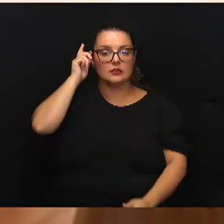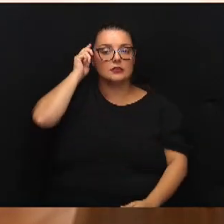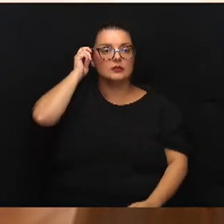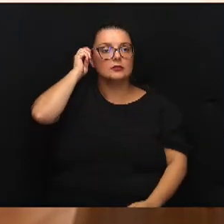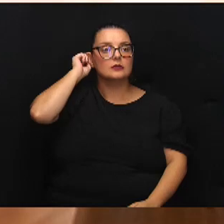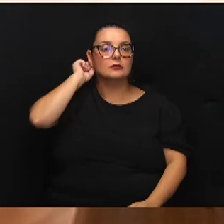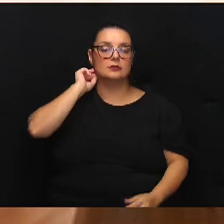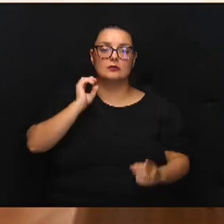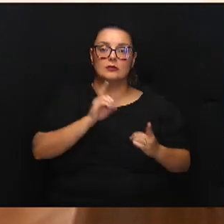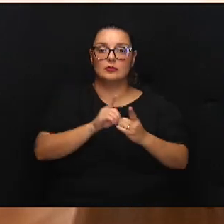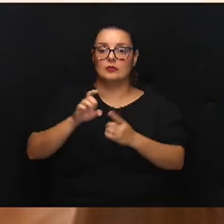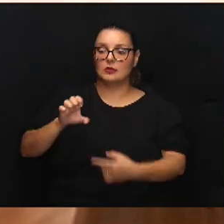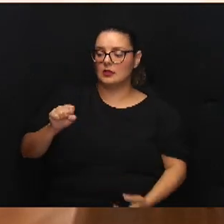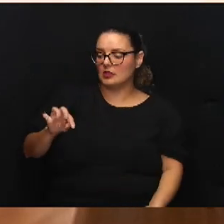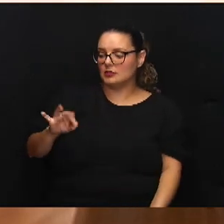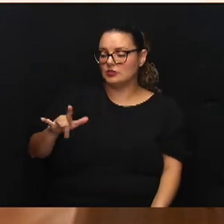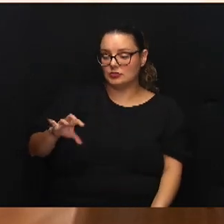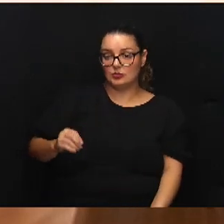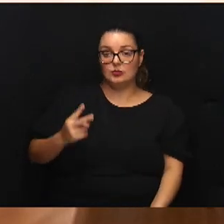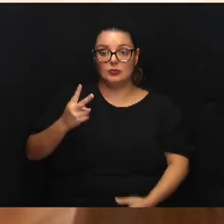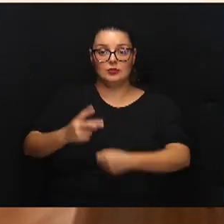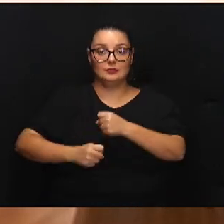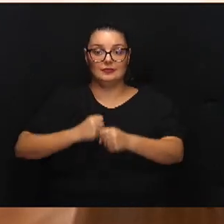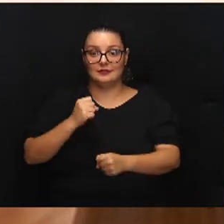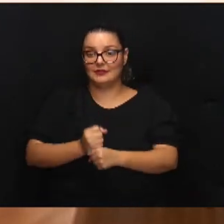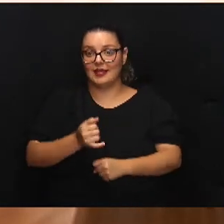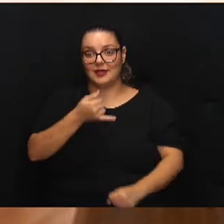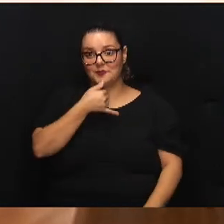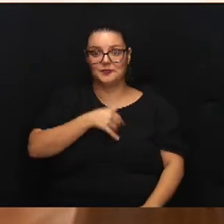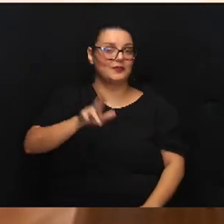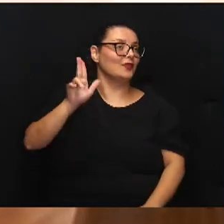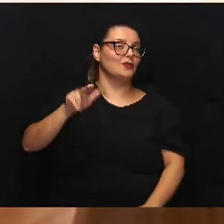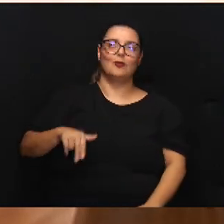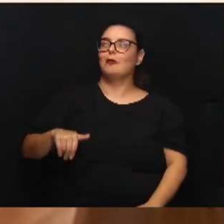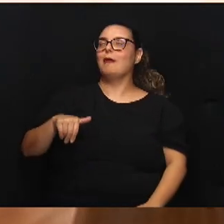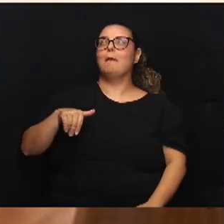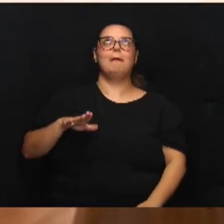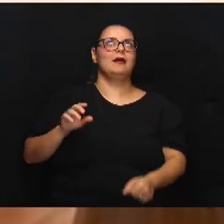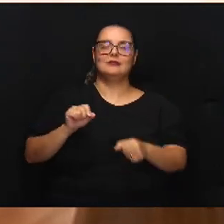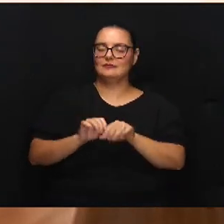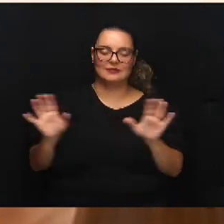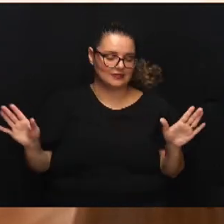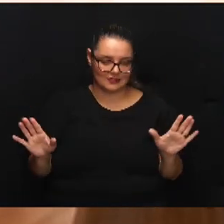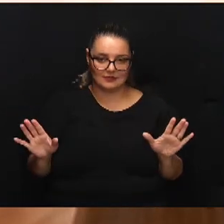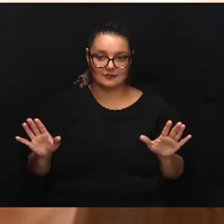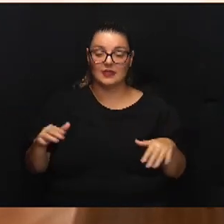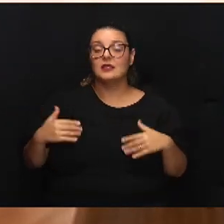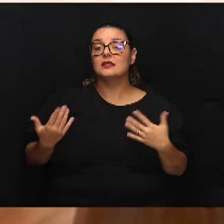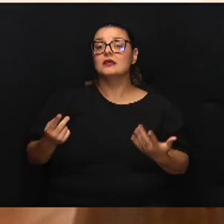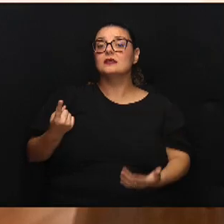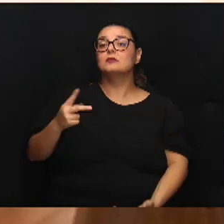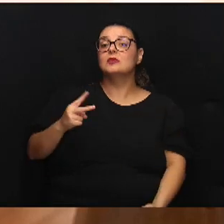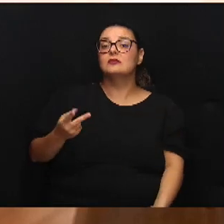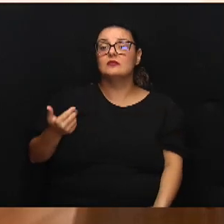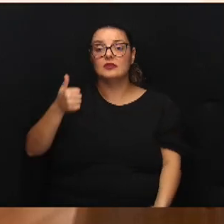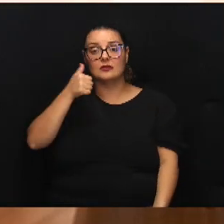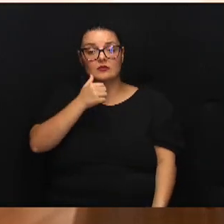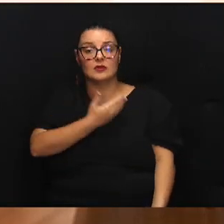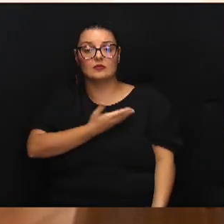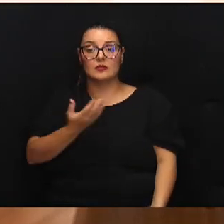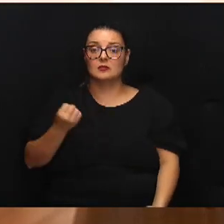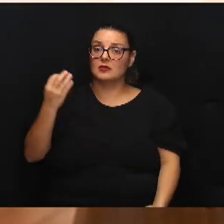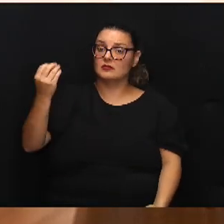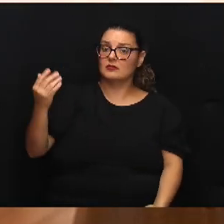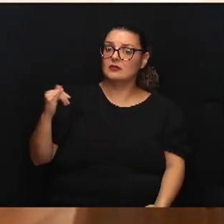de estilo, fiquei 2 anos fora, triste, falei, nunca mais vou fazer isso na vida. E aí, uma vez, uma amiga minha, numa